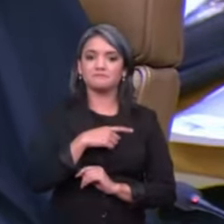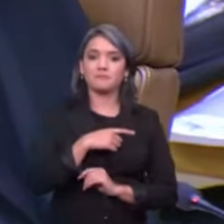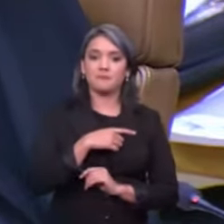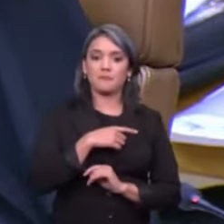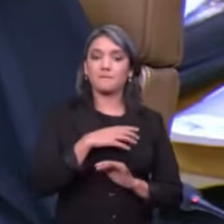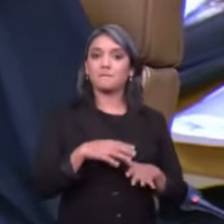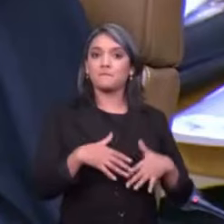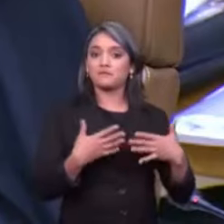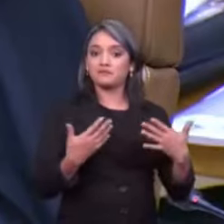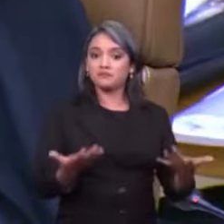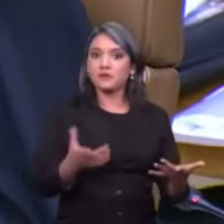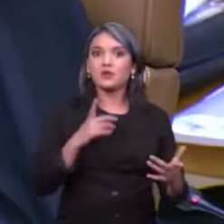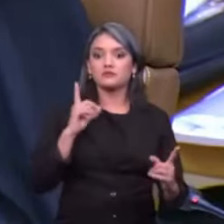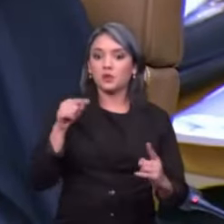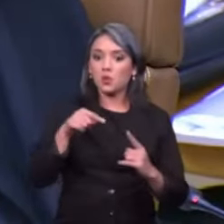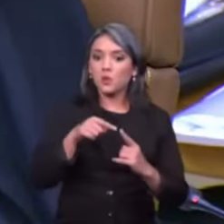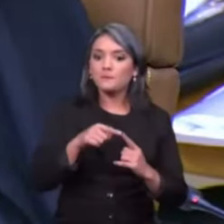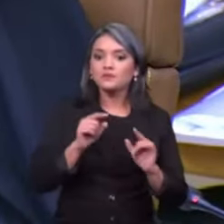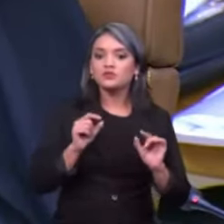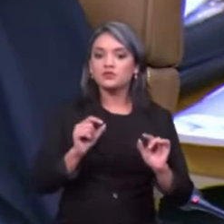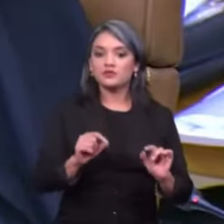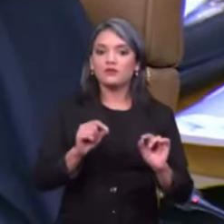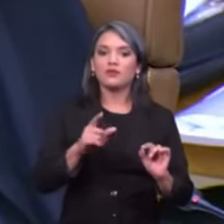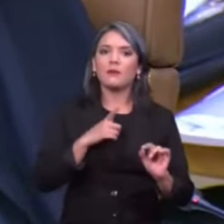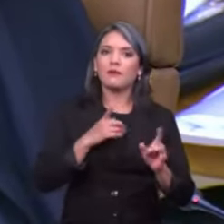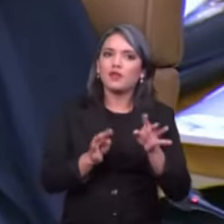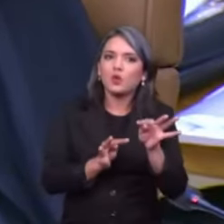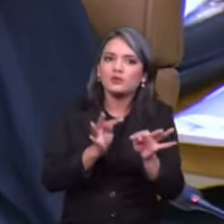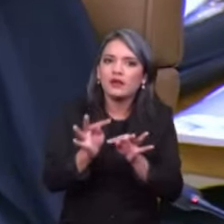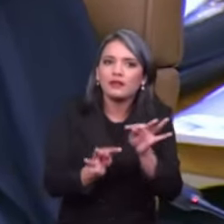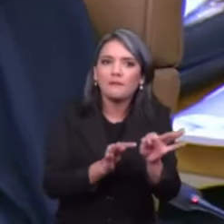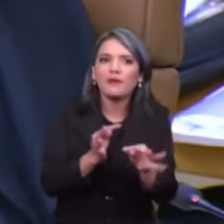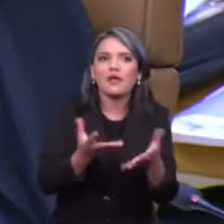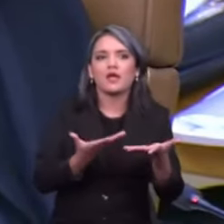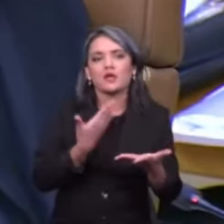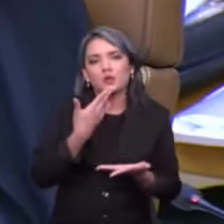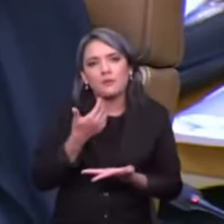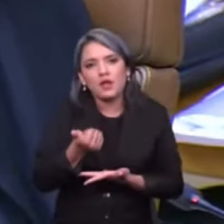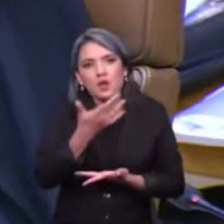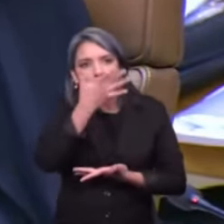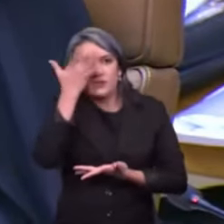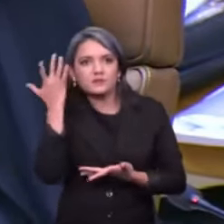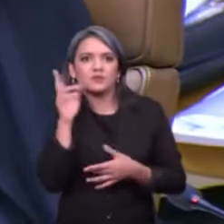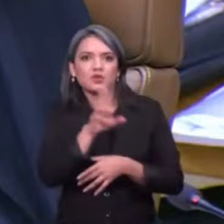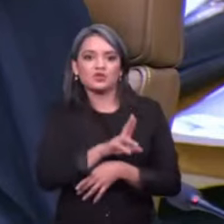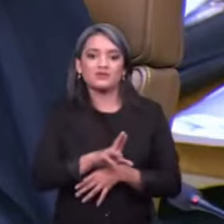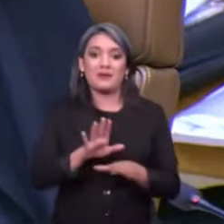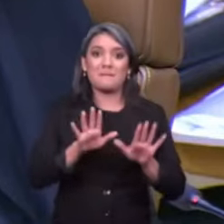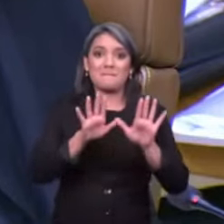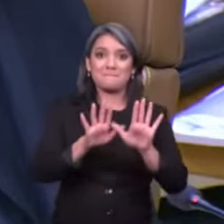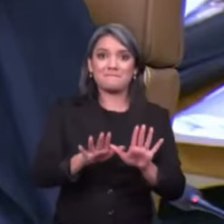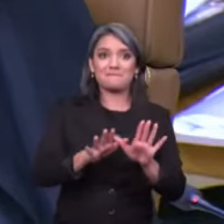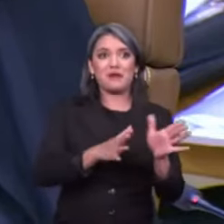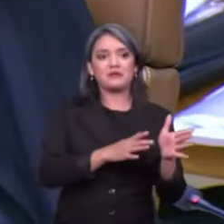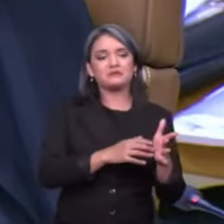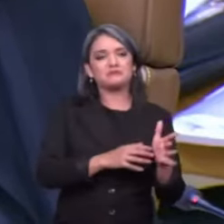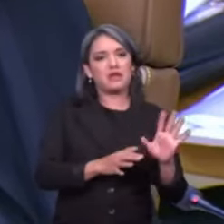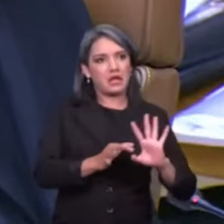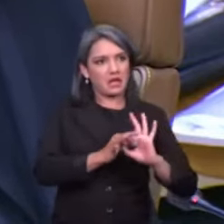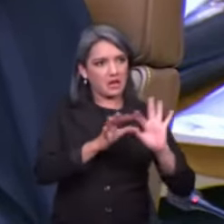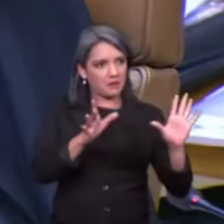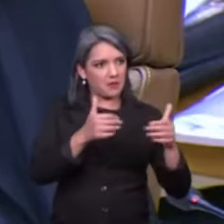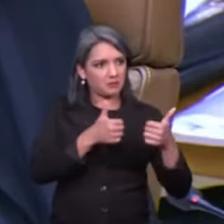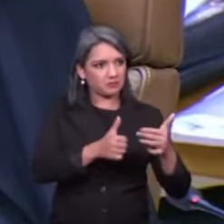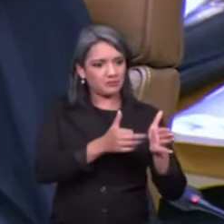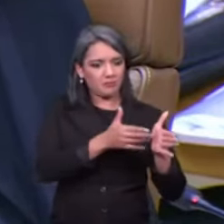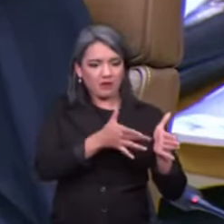por excelentes intenções na tentativa de tratamento mais adequado a seus usuários. Contudo, pouco mais de 3 anos após, a medida caminha